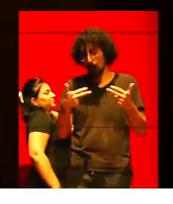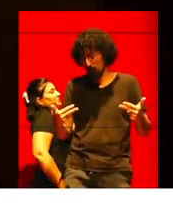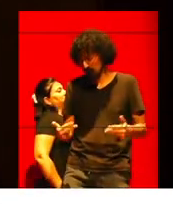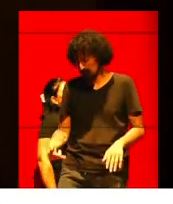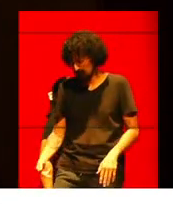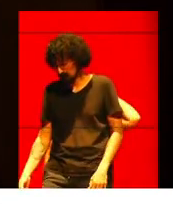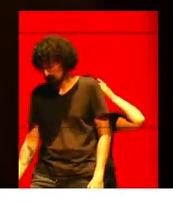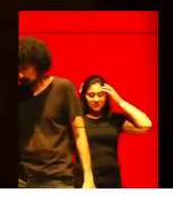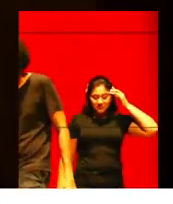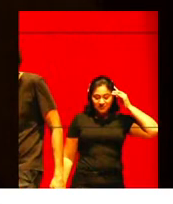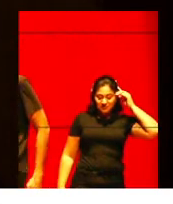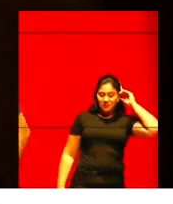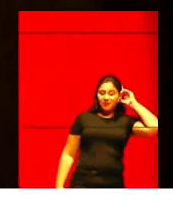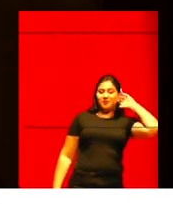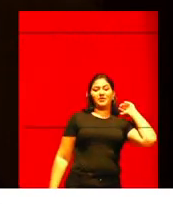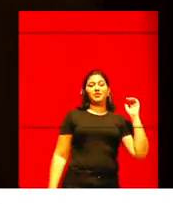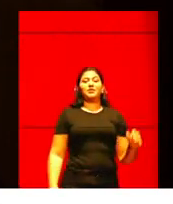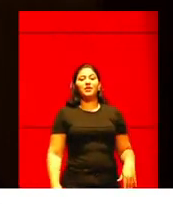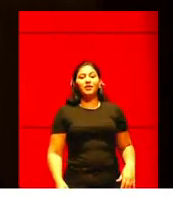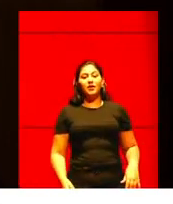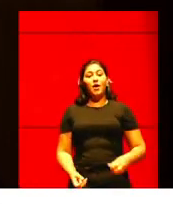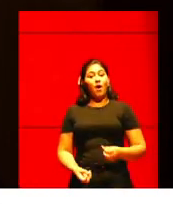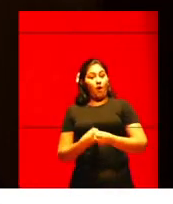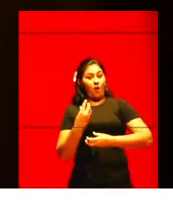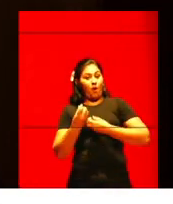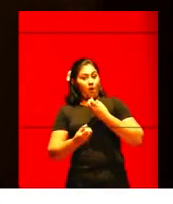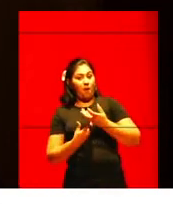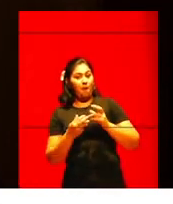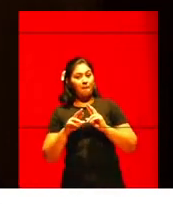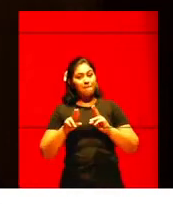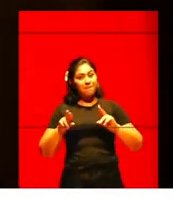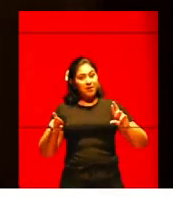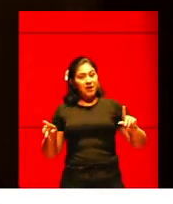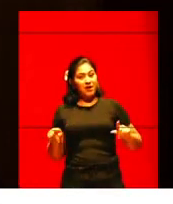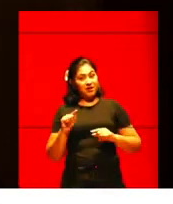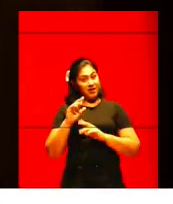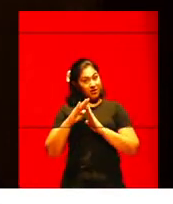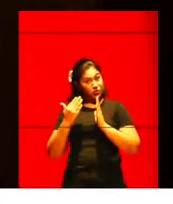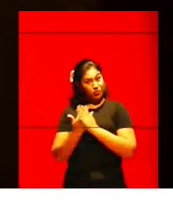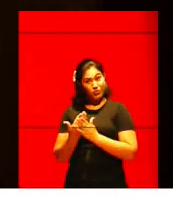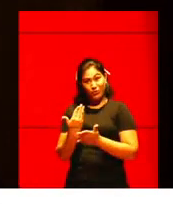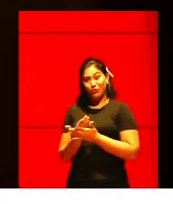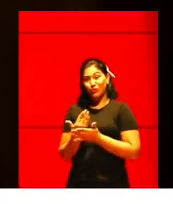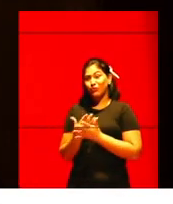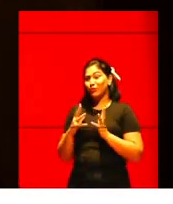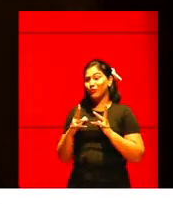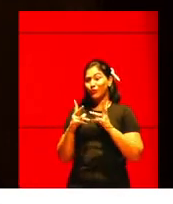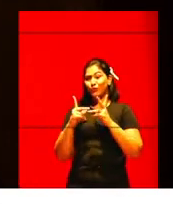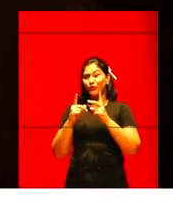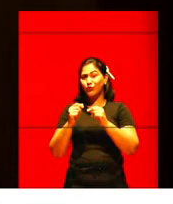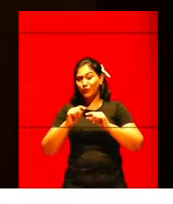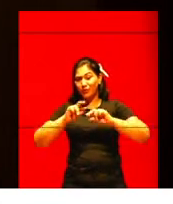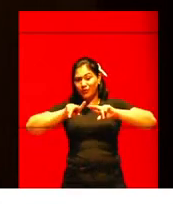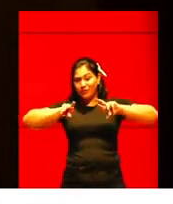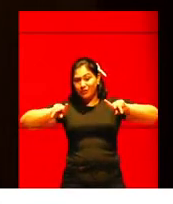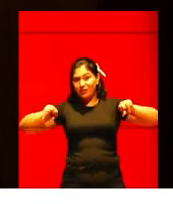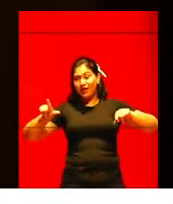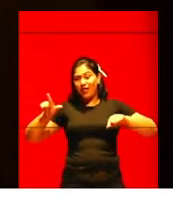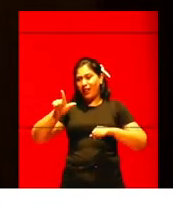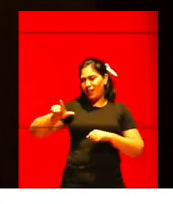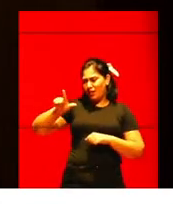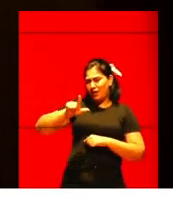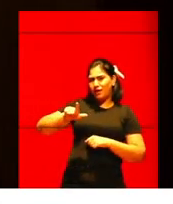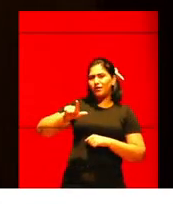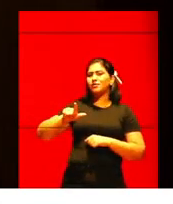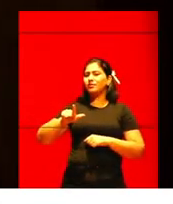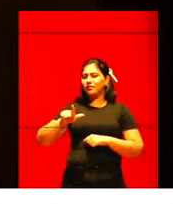isso que poesia tem uma sonoridade, entendeu? Você na escola estudou trovadorismo, literatura que nascia da